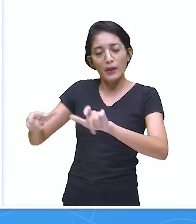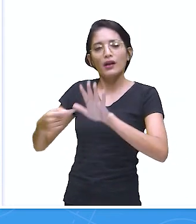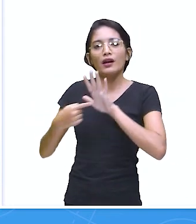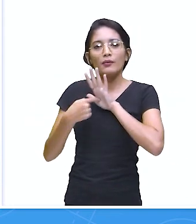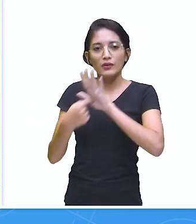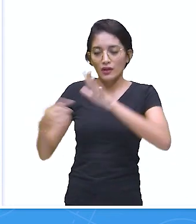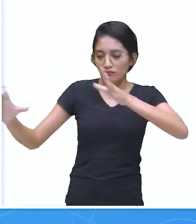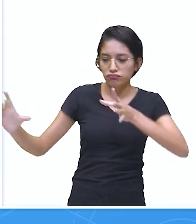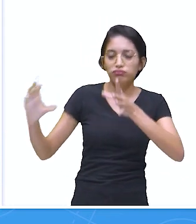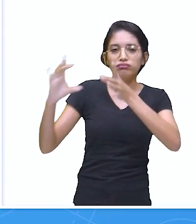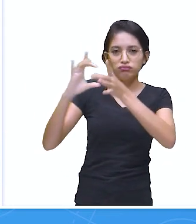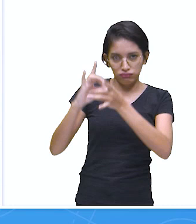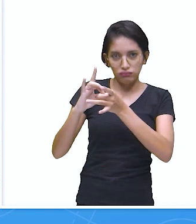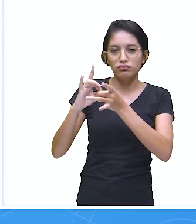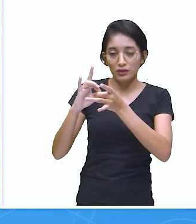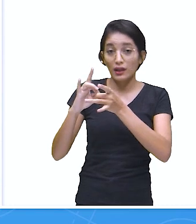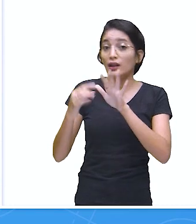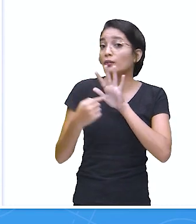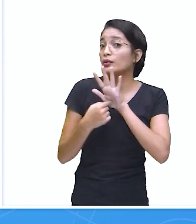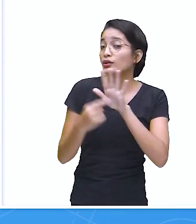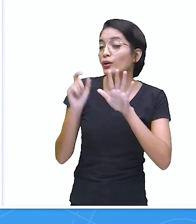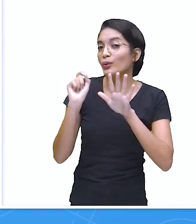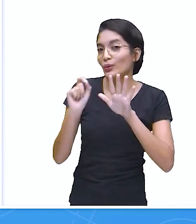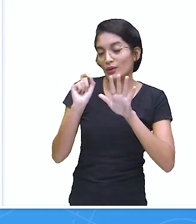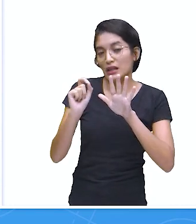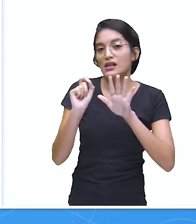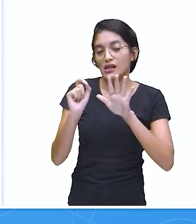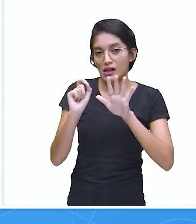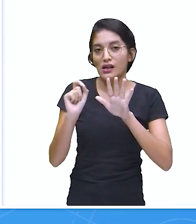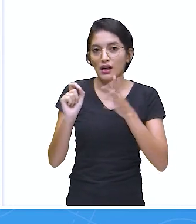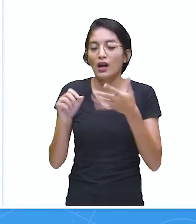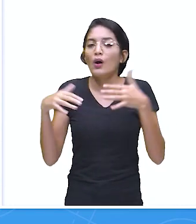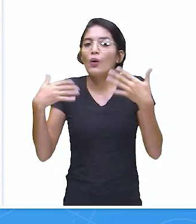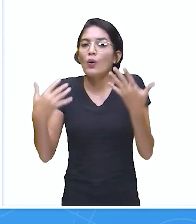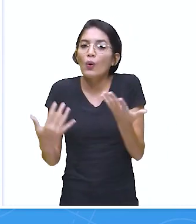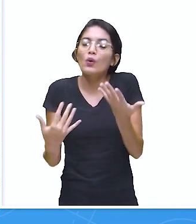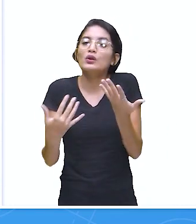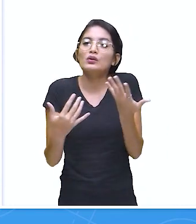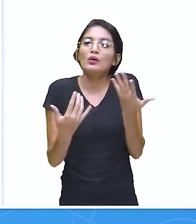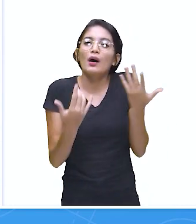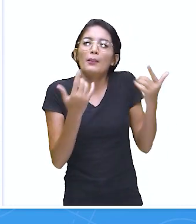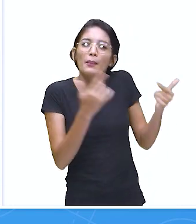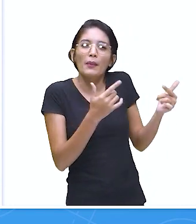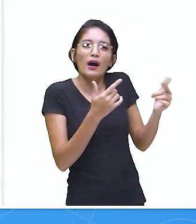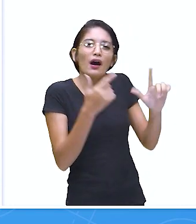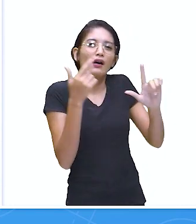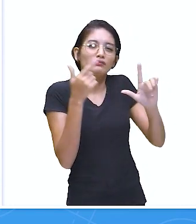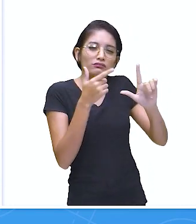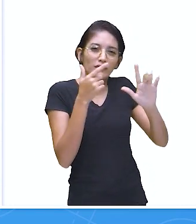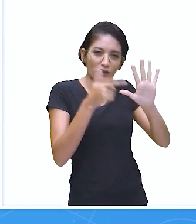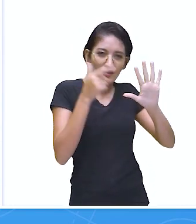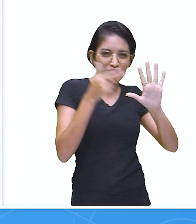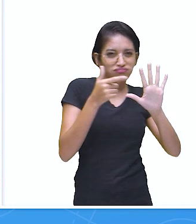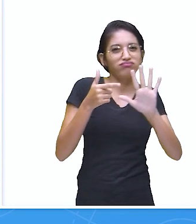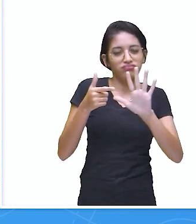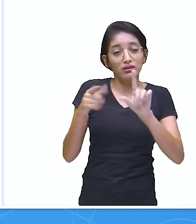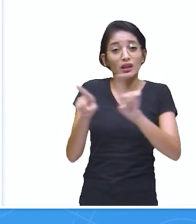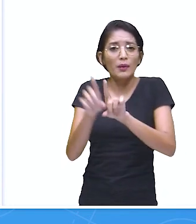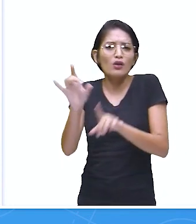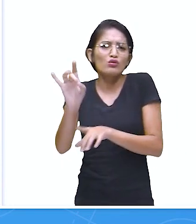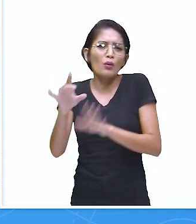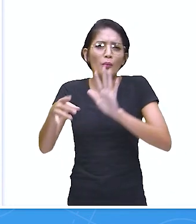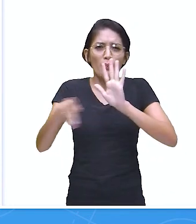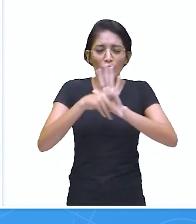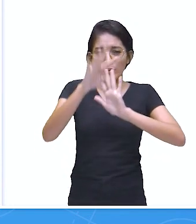se associar e te indicar ali quando é uma ironia, também, não só a fala, não só o texto,